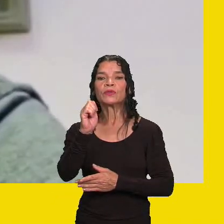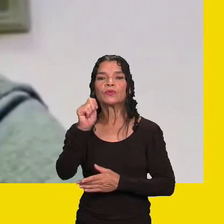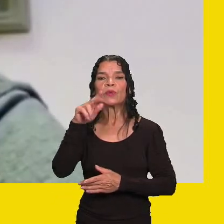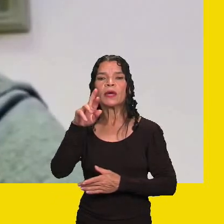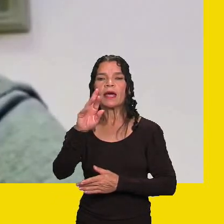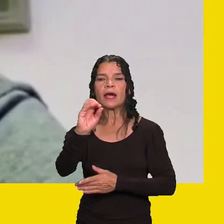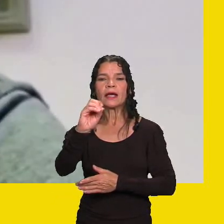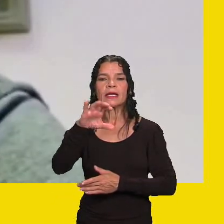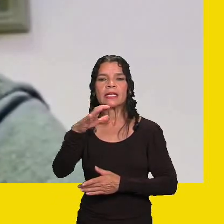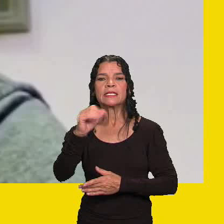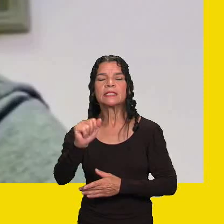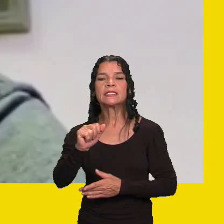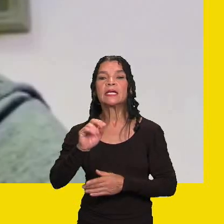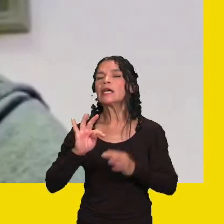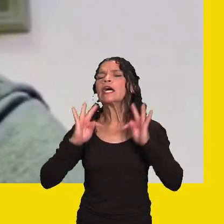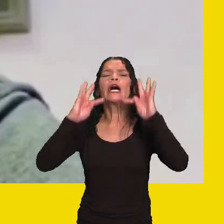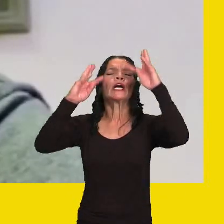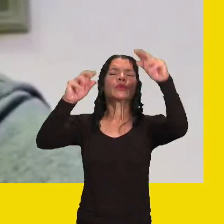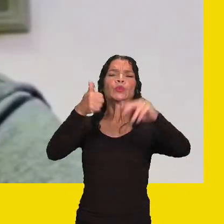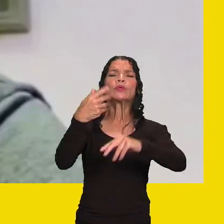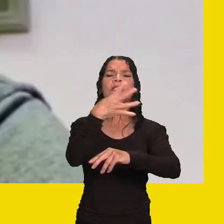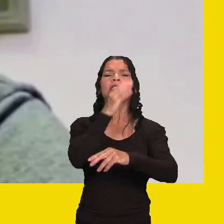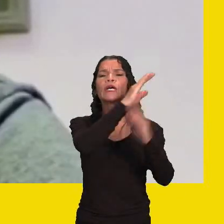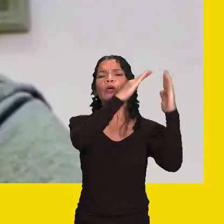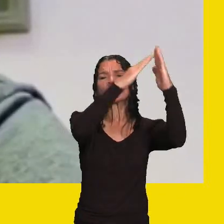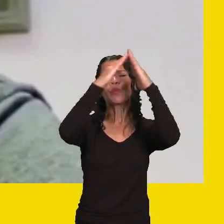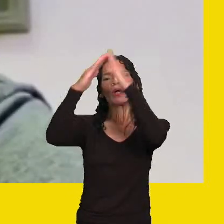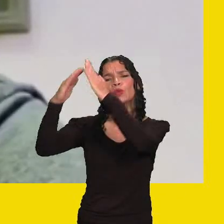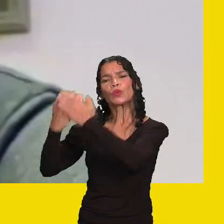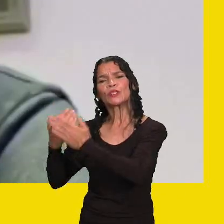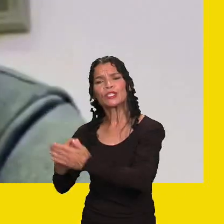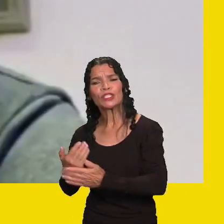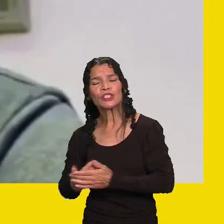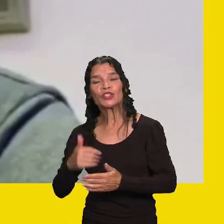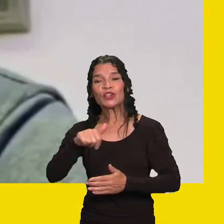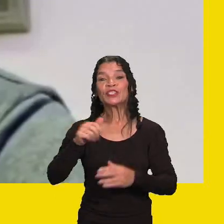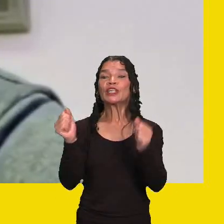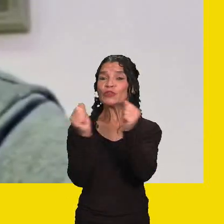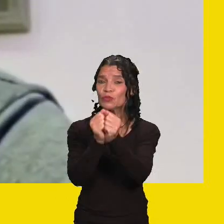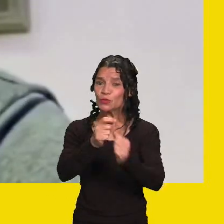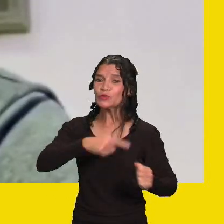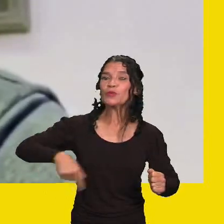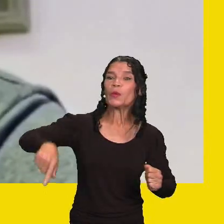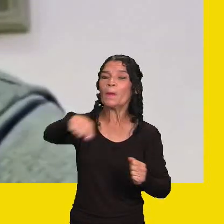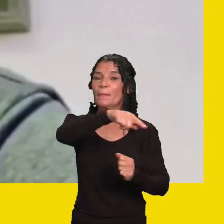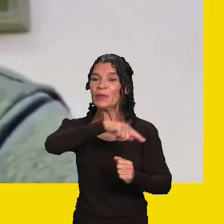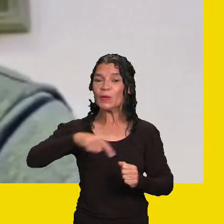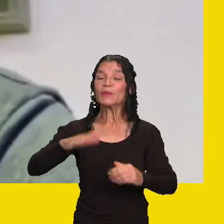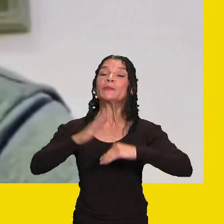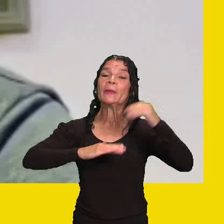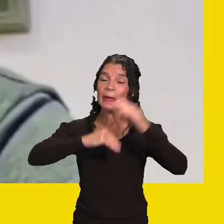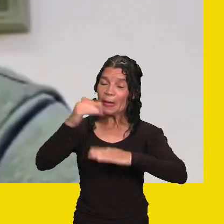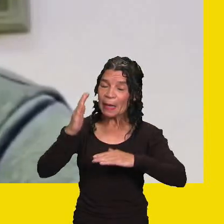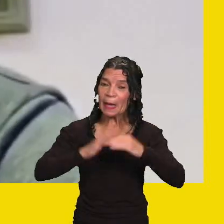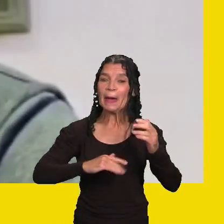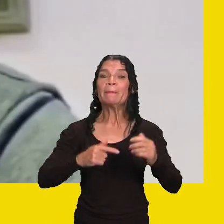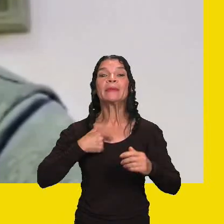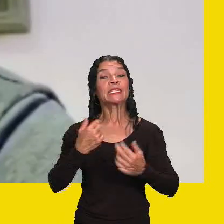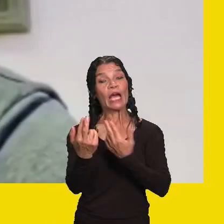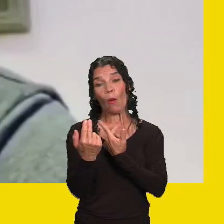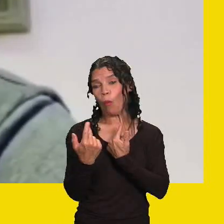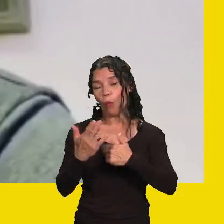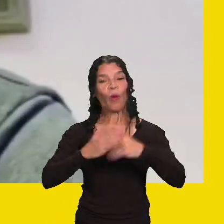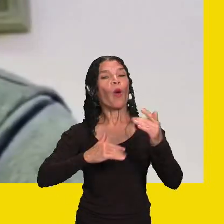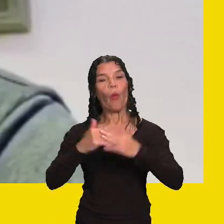a todas as 14 escolas de PEJA da 13ª que estão aqui comigo hoje, porque a prática deles é a minha prática